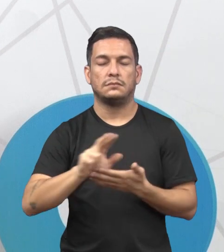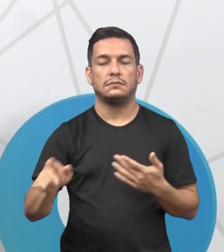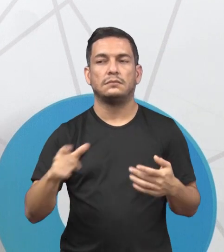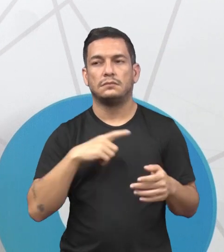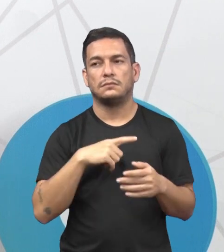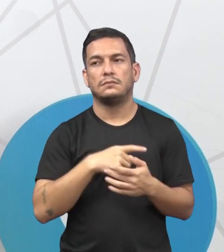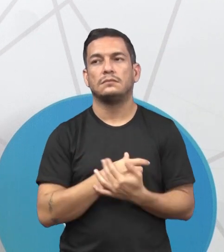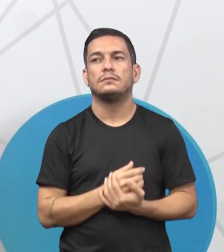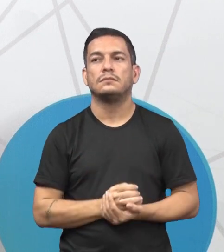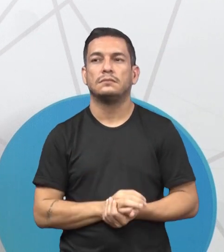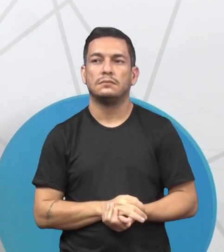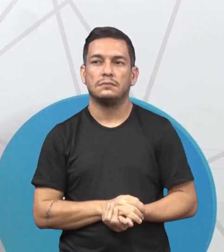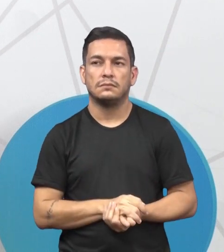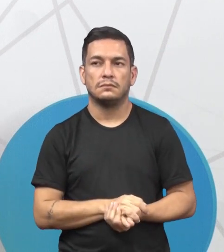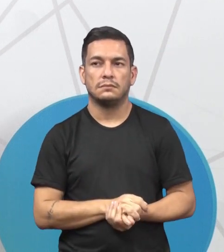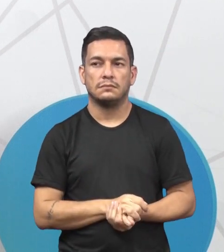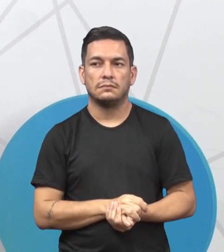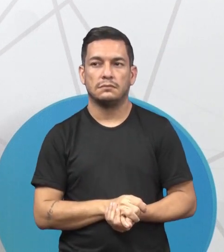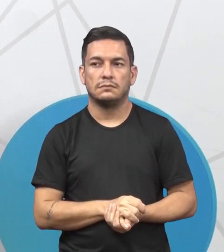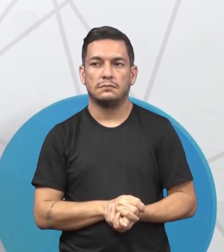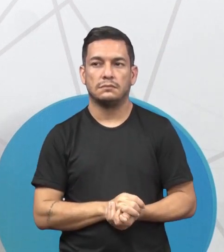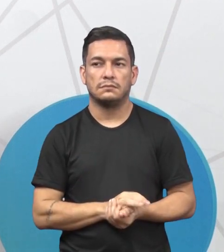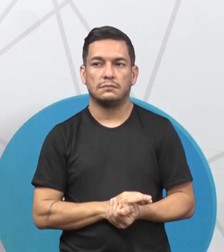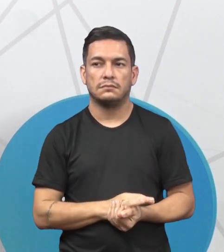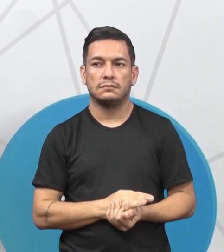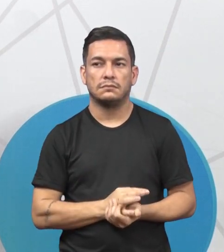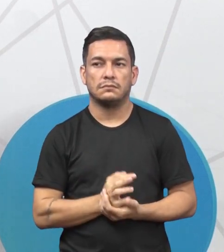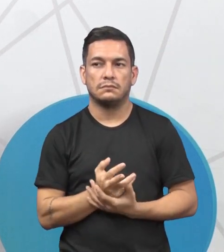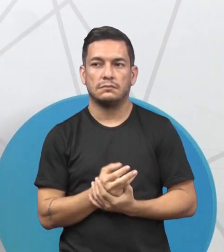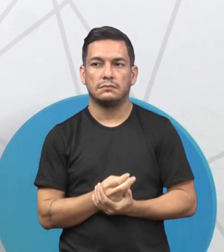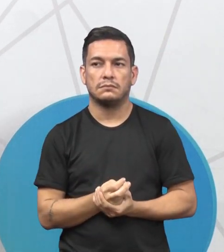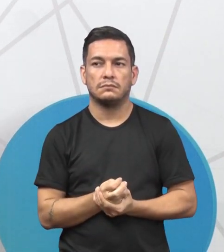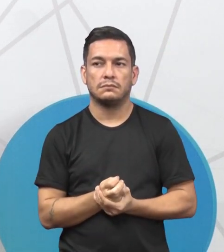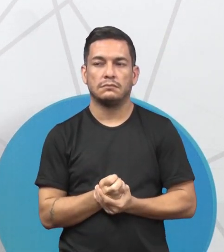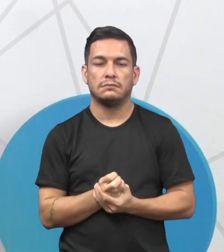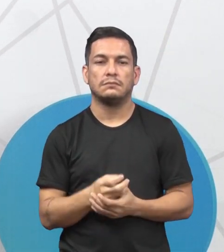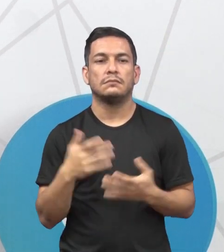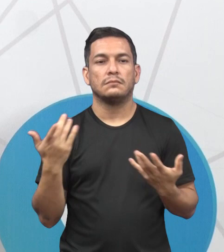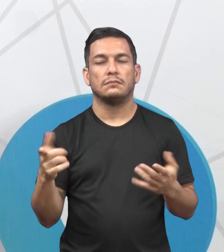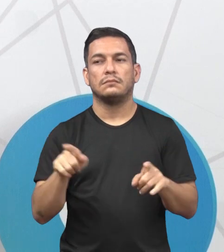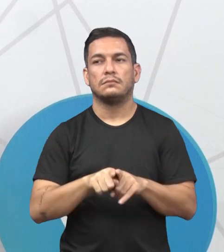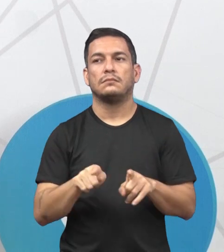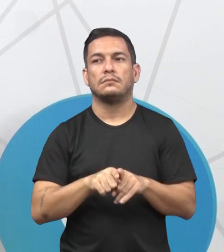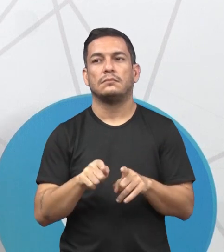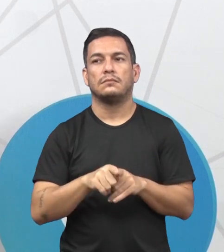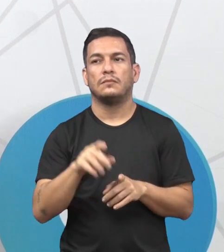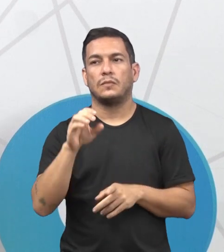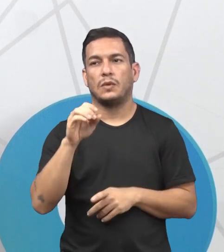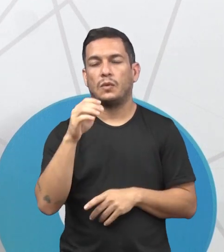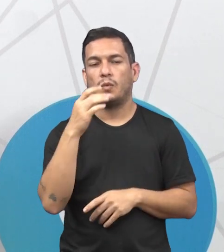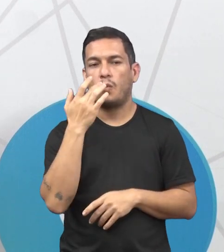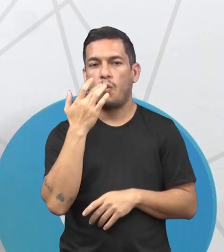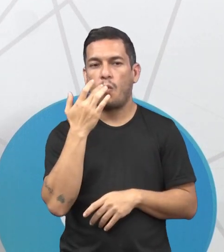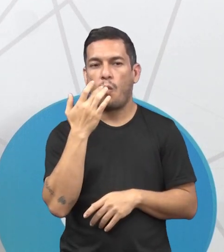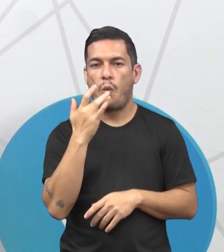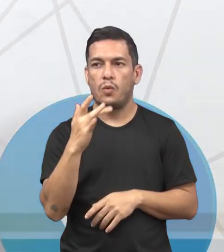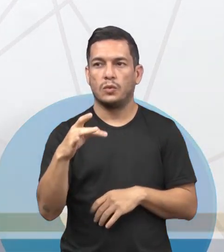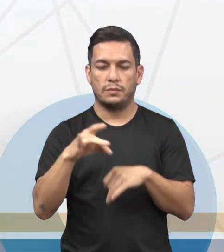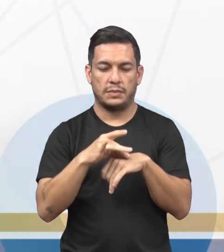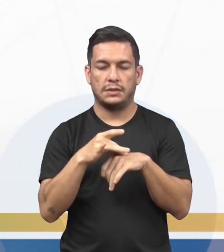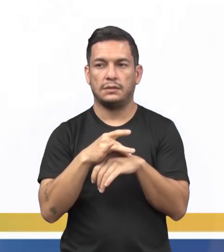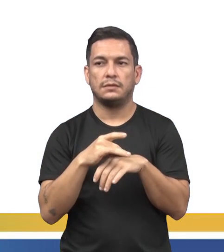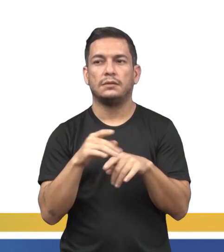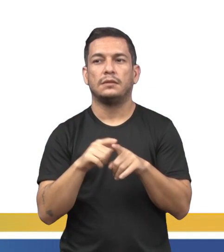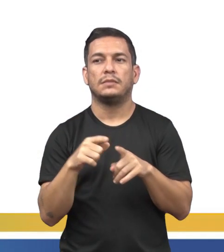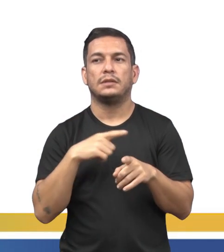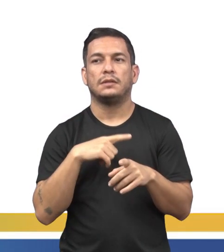essa localidade. Então o que acontece? O ouro negro, também chamado, né, o petróleo também é chamado de ouro negro, ele se